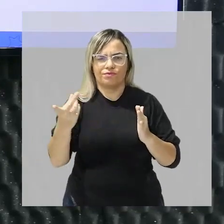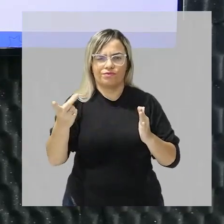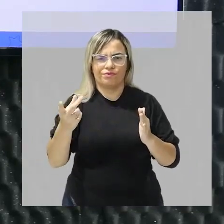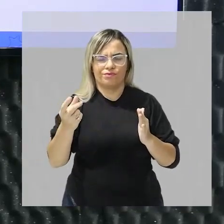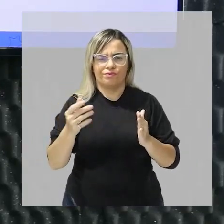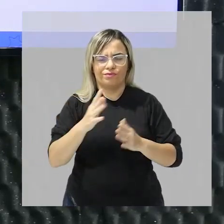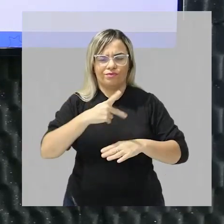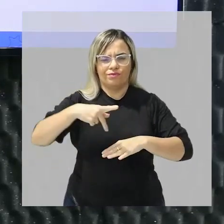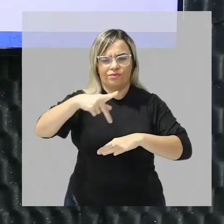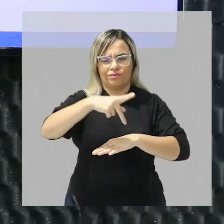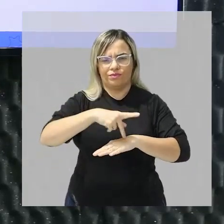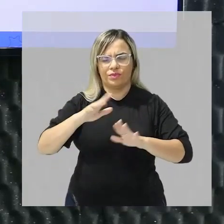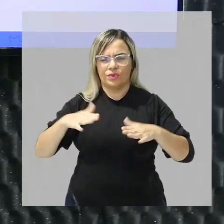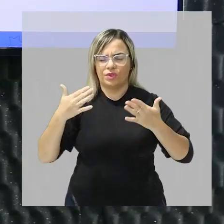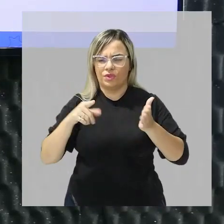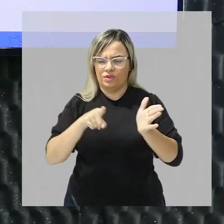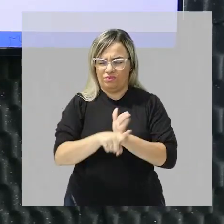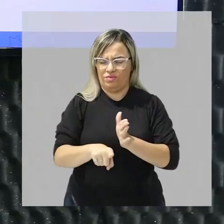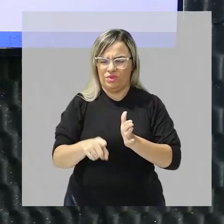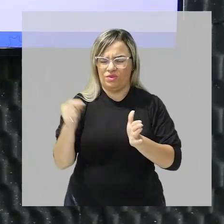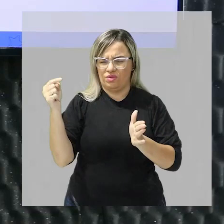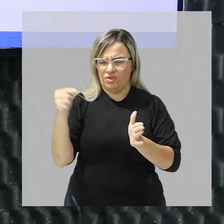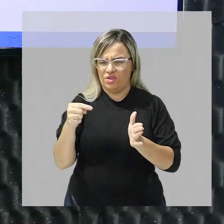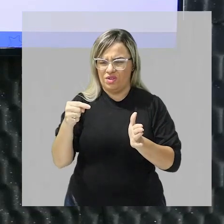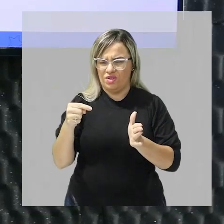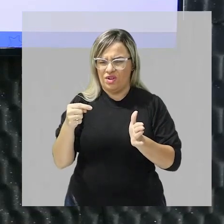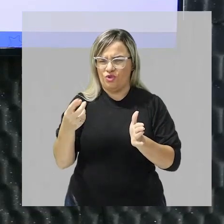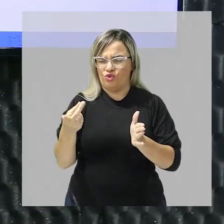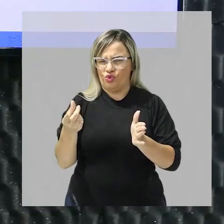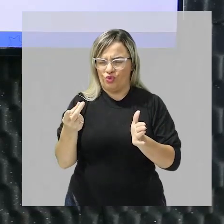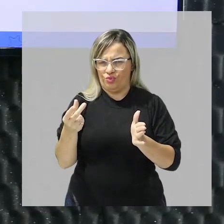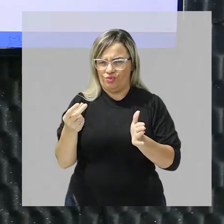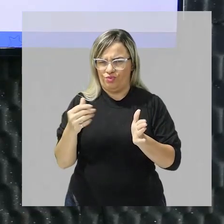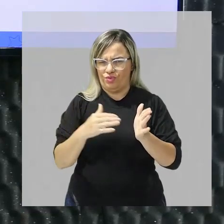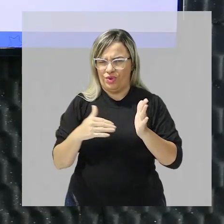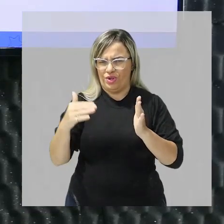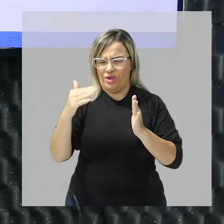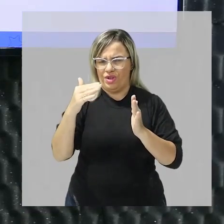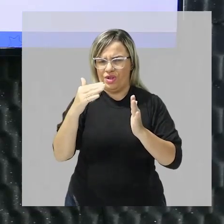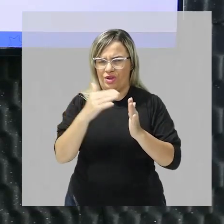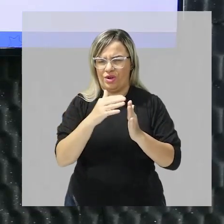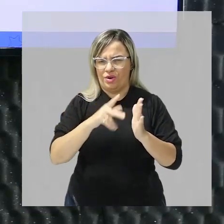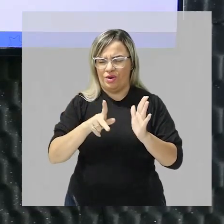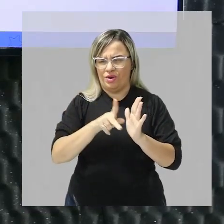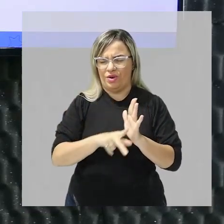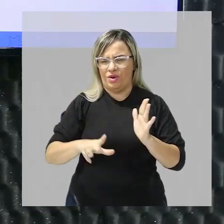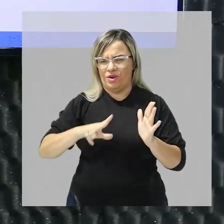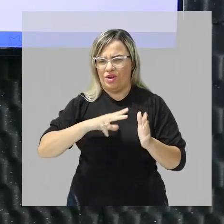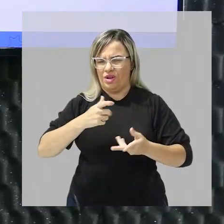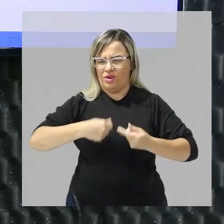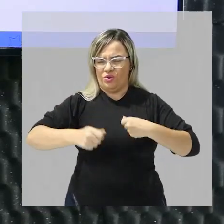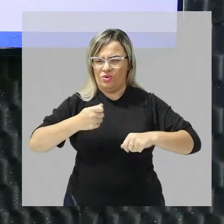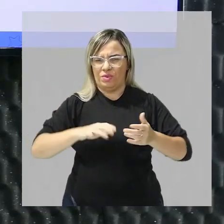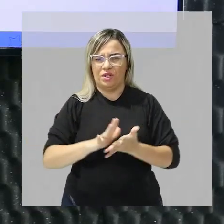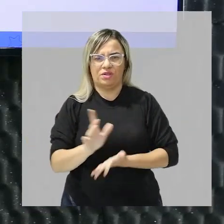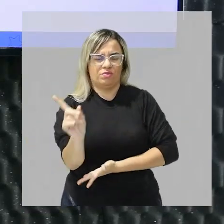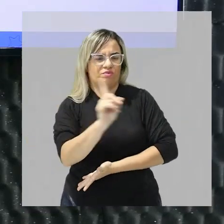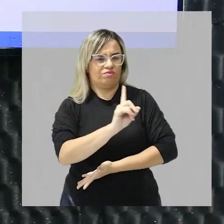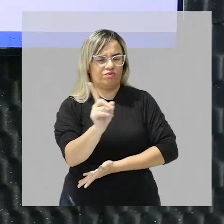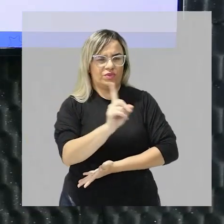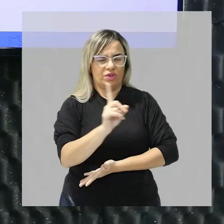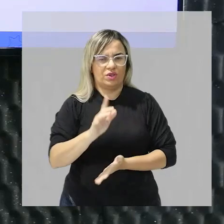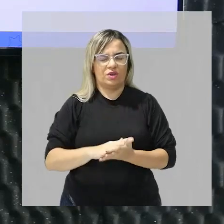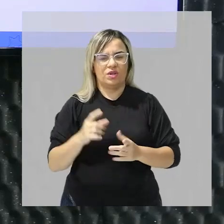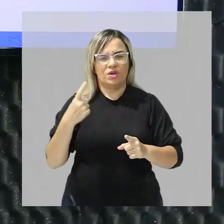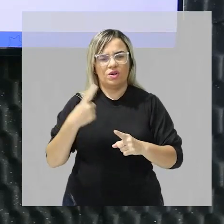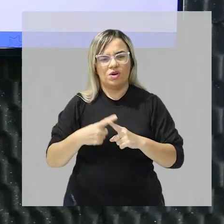nacional. Eu te pergunto, a questão aqui é renda? É patrimônio? É econômica? Não é. Porque